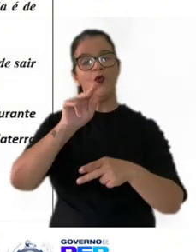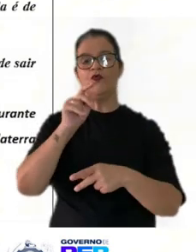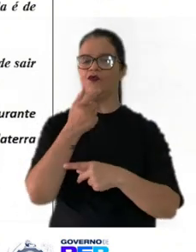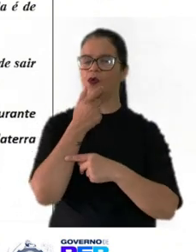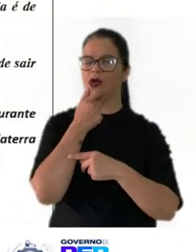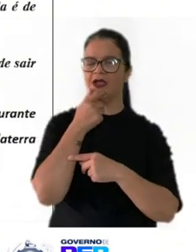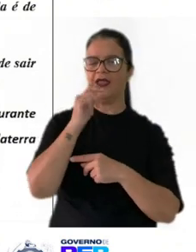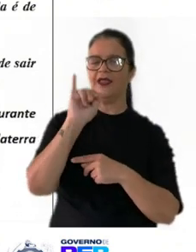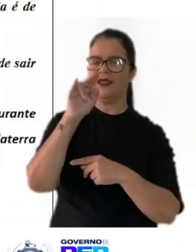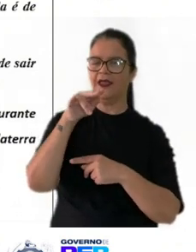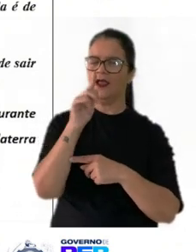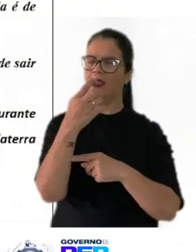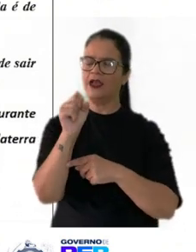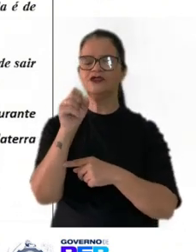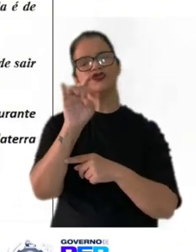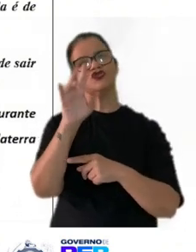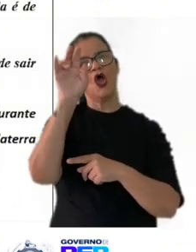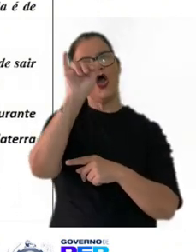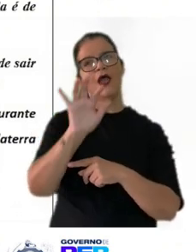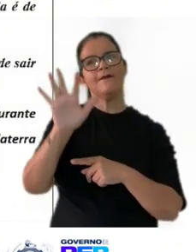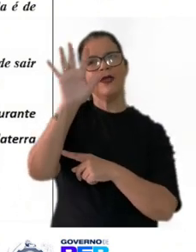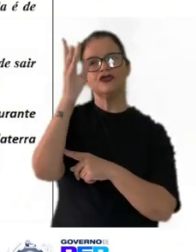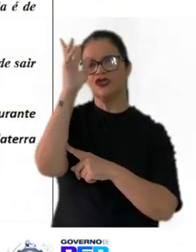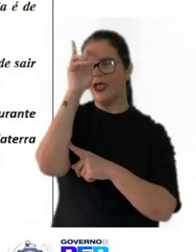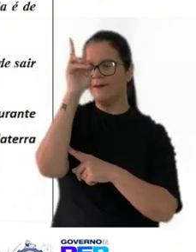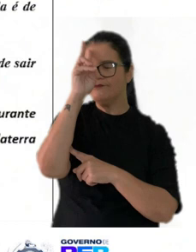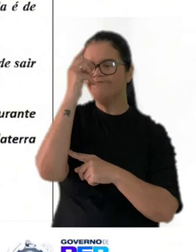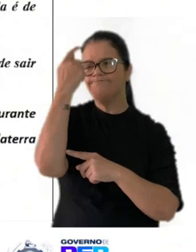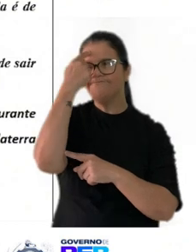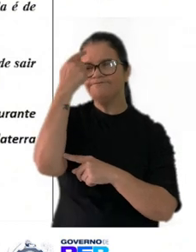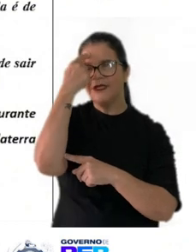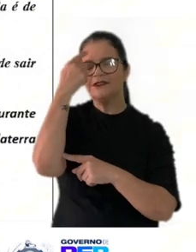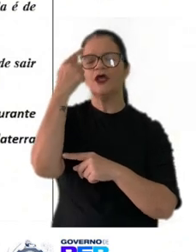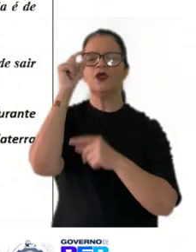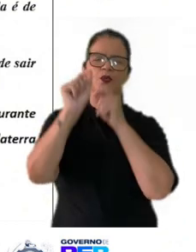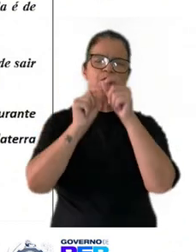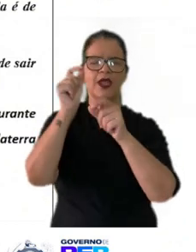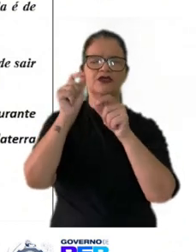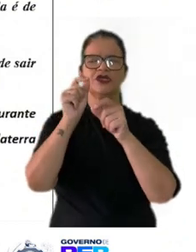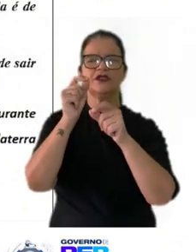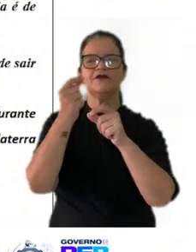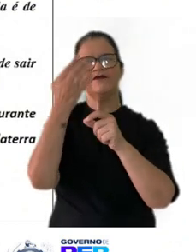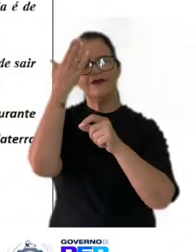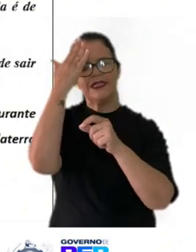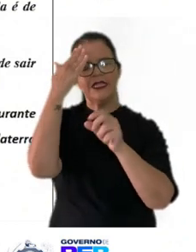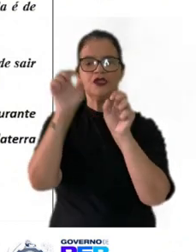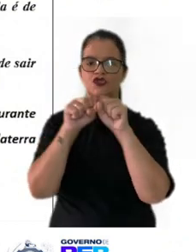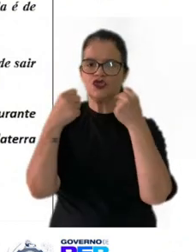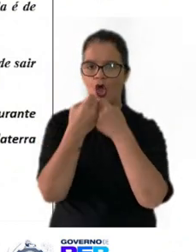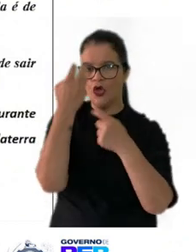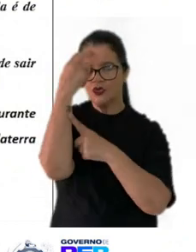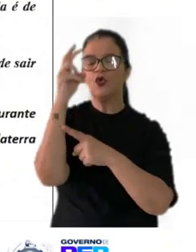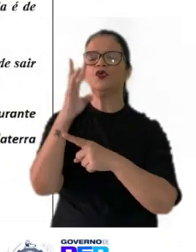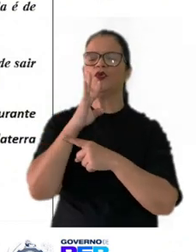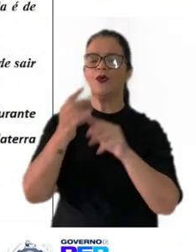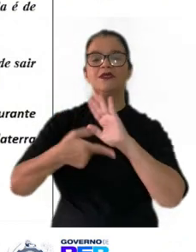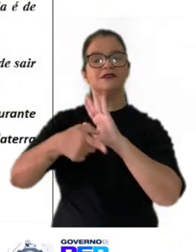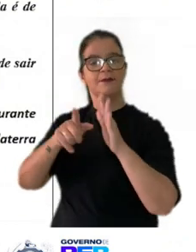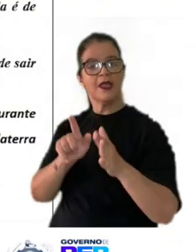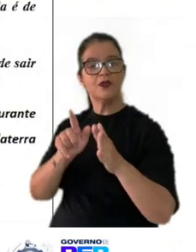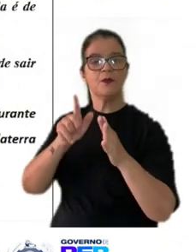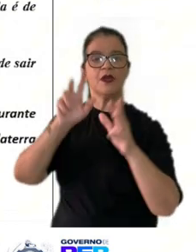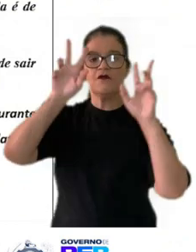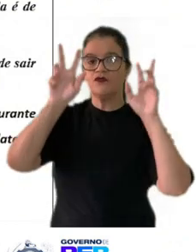sobre essa imagem o que a gente vai buscar de repertório sociocultural ou seja de conhecimento prévio que eu tenho sobre isso